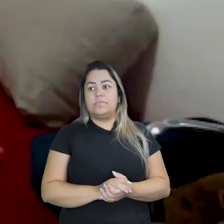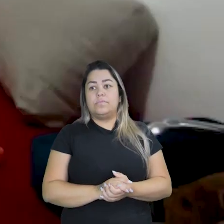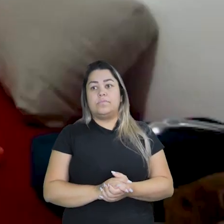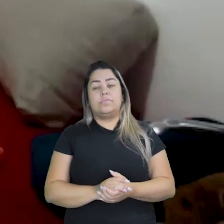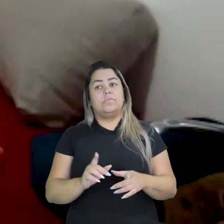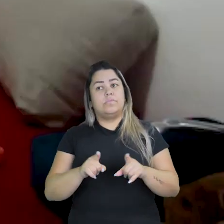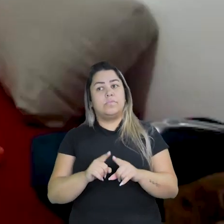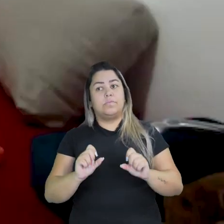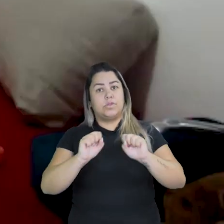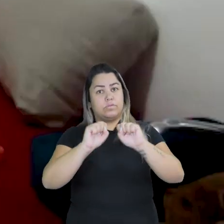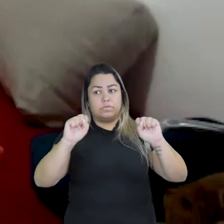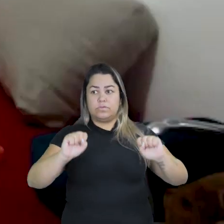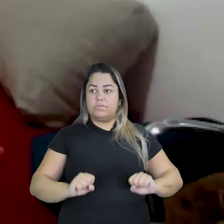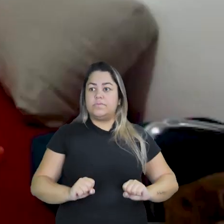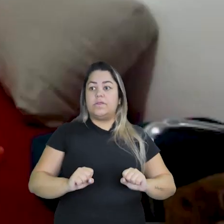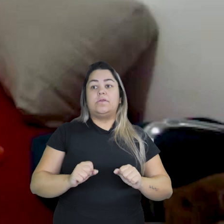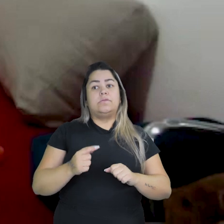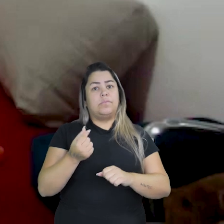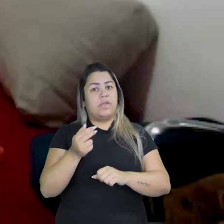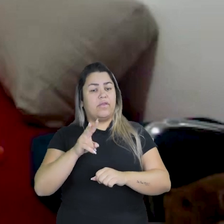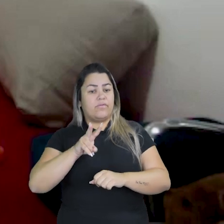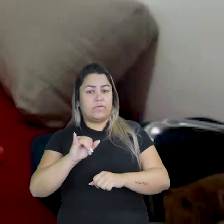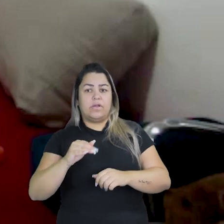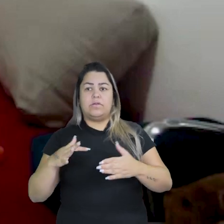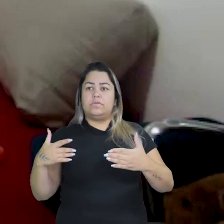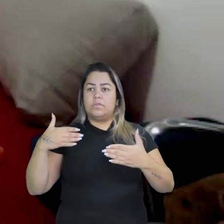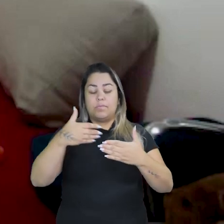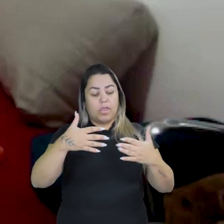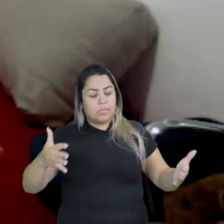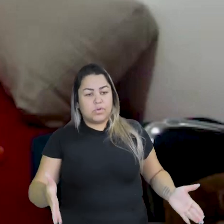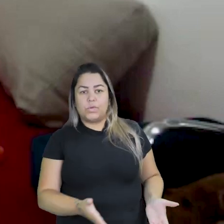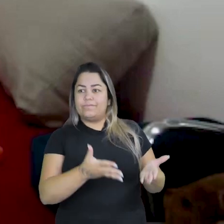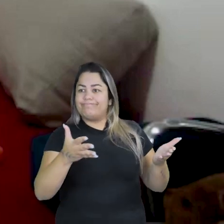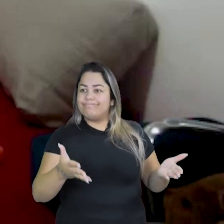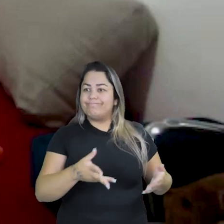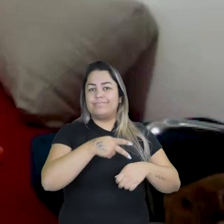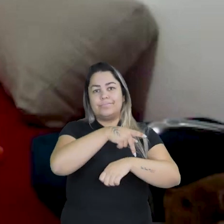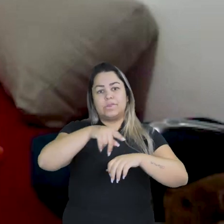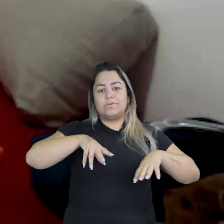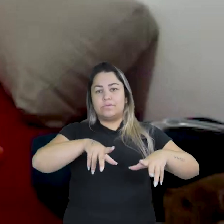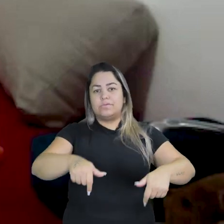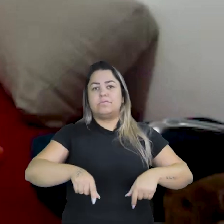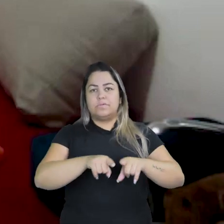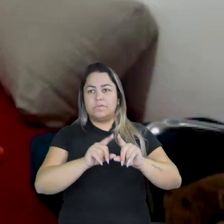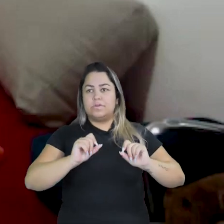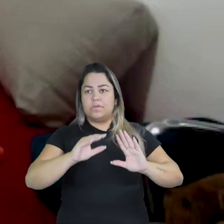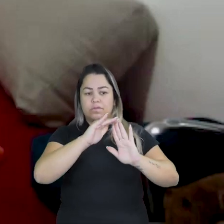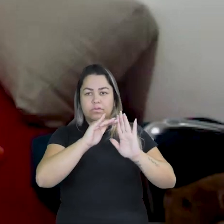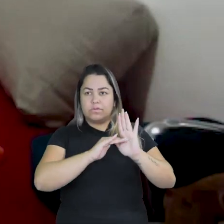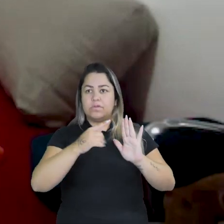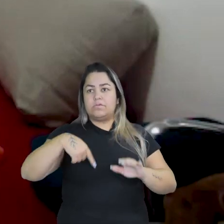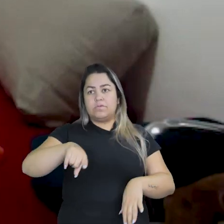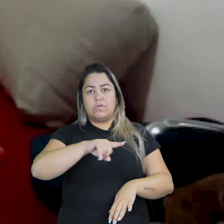A modernização do sistema tributário vai dar um grande impulso para o país como um todo, do ponto de vista da